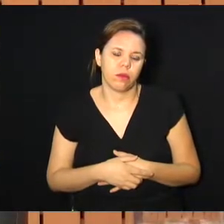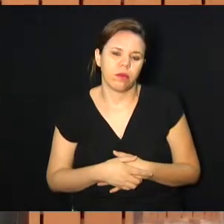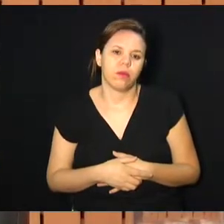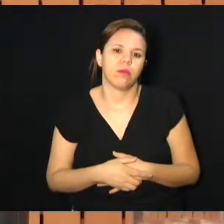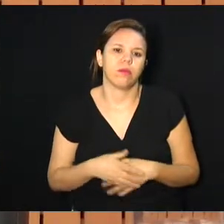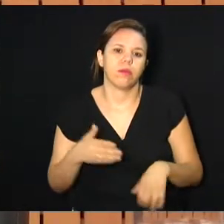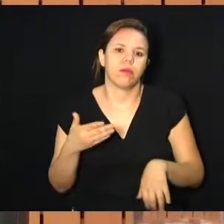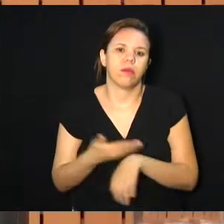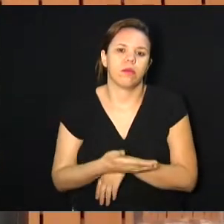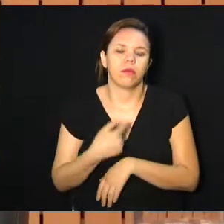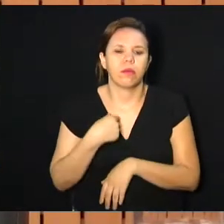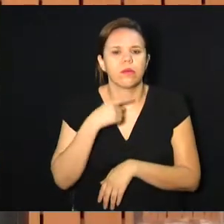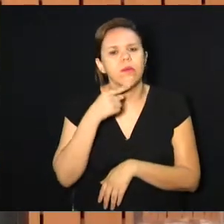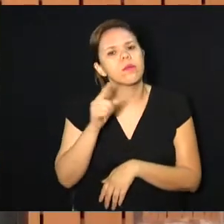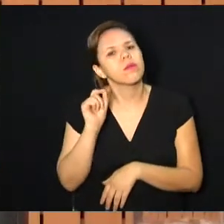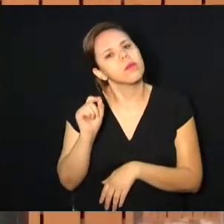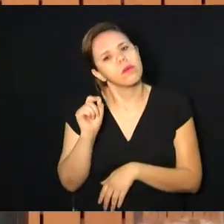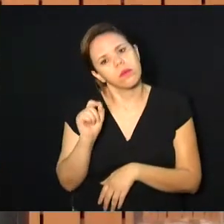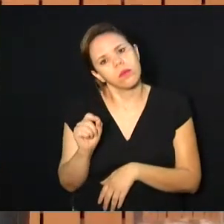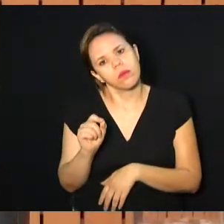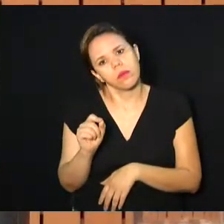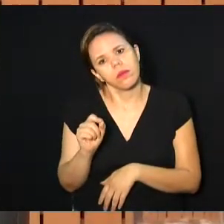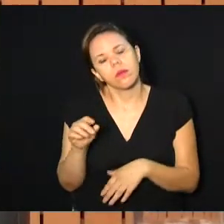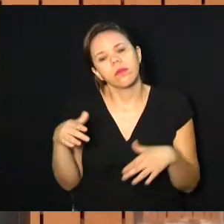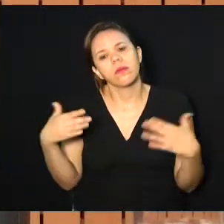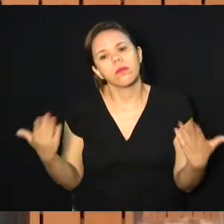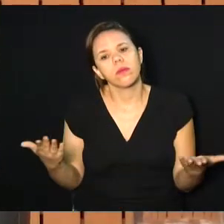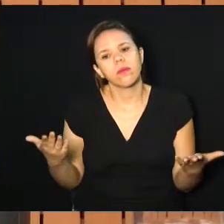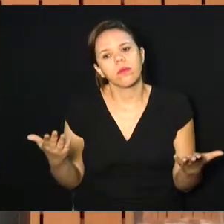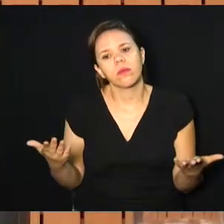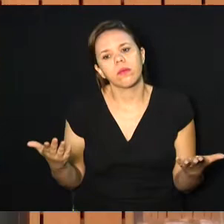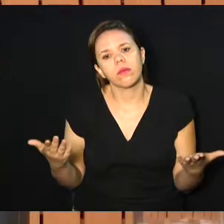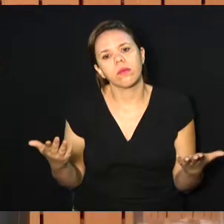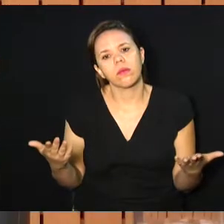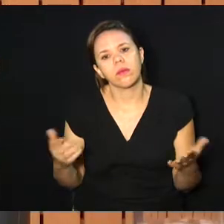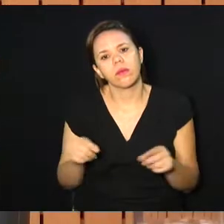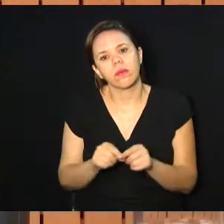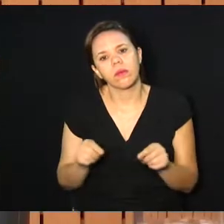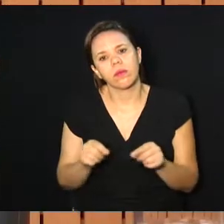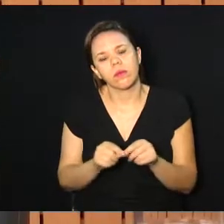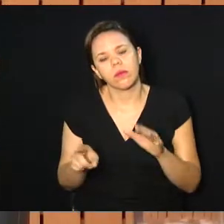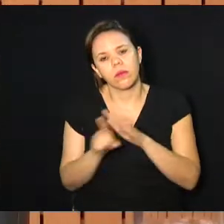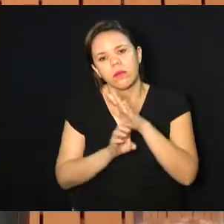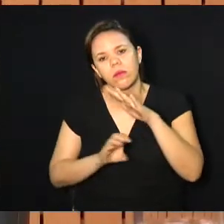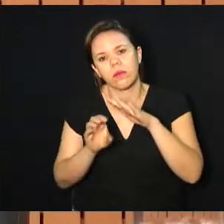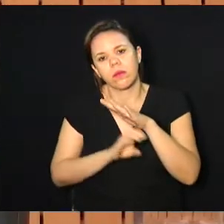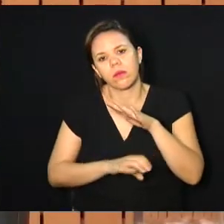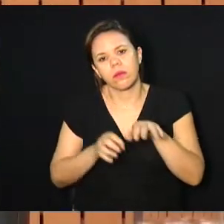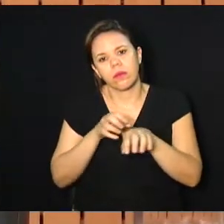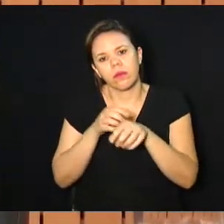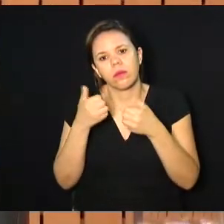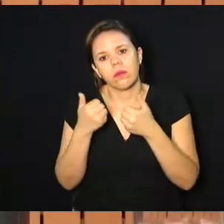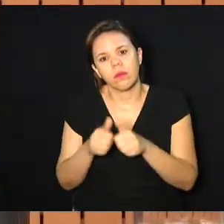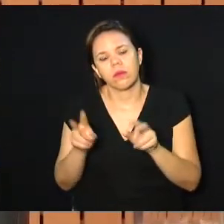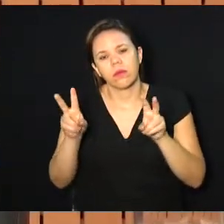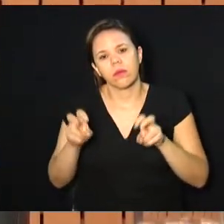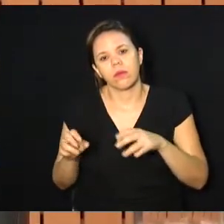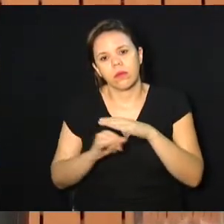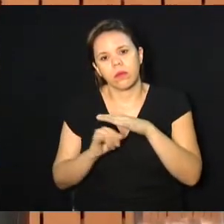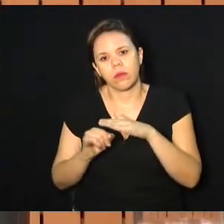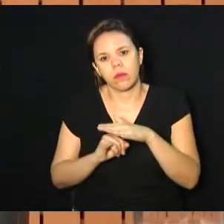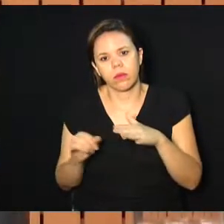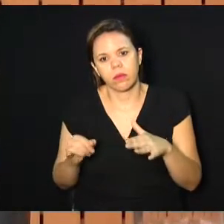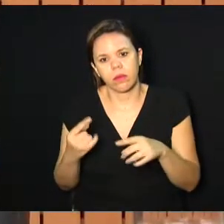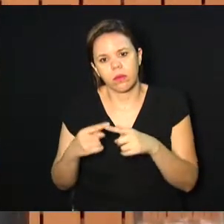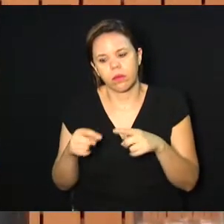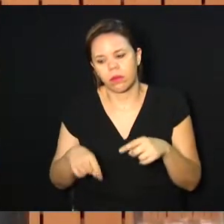que entra a minha interrogação, qual é o tamanho do poder dos empresários de transporte sobre as instituições? Porque